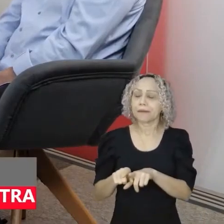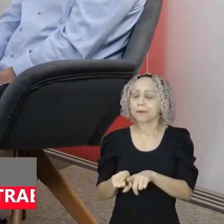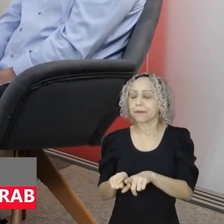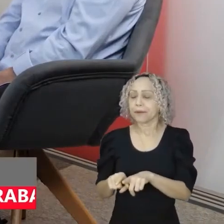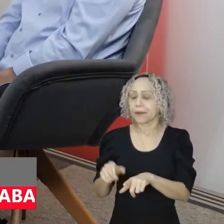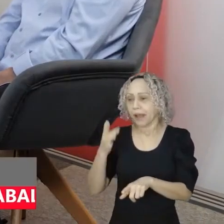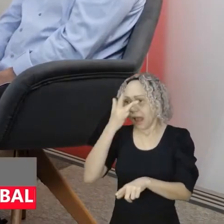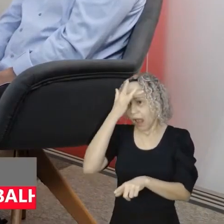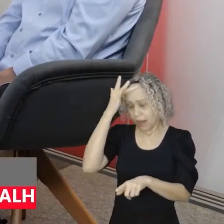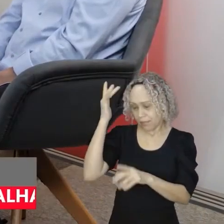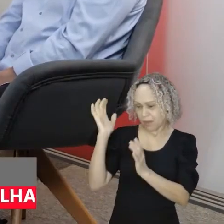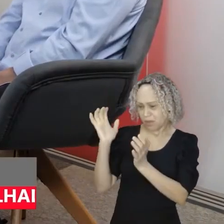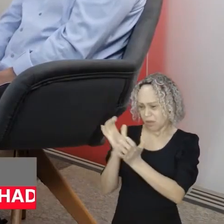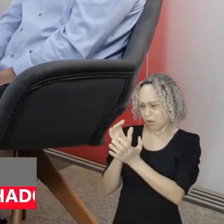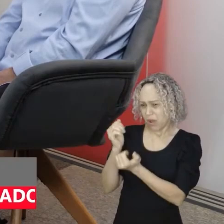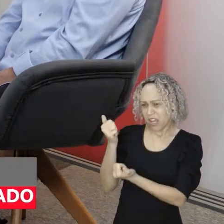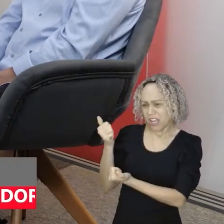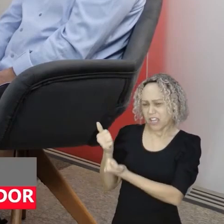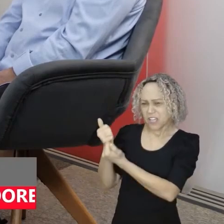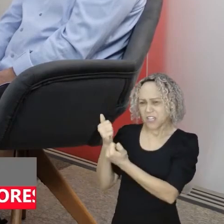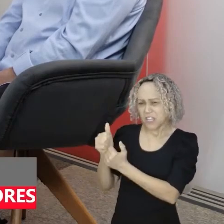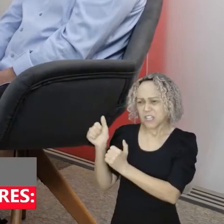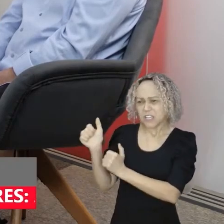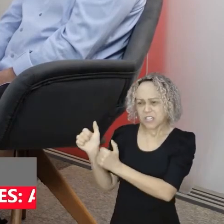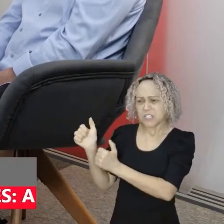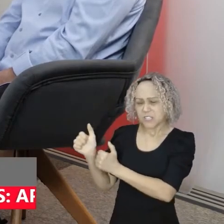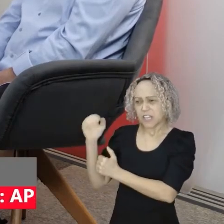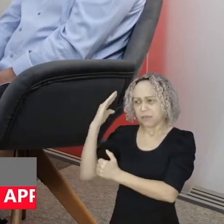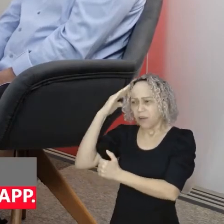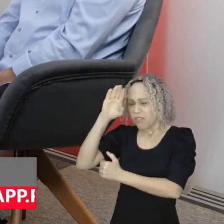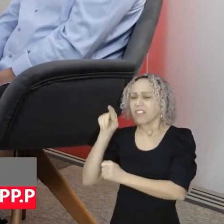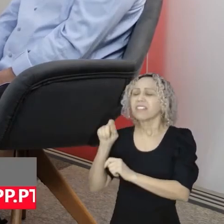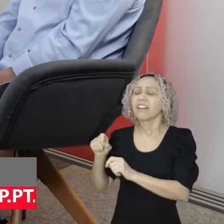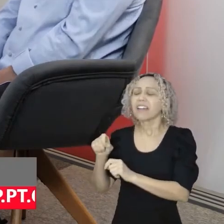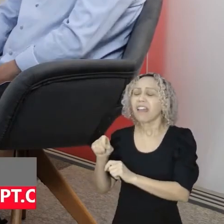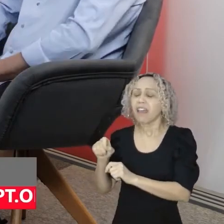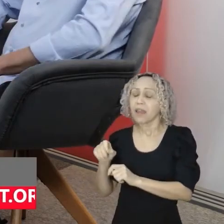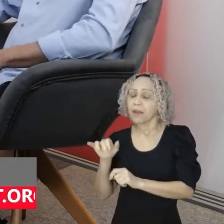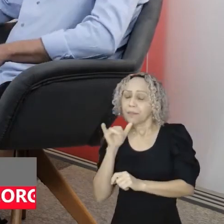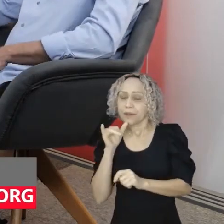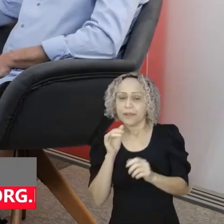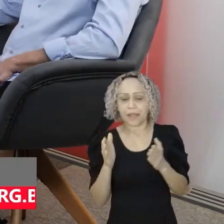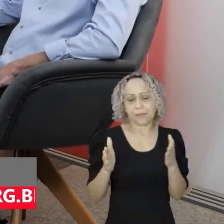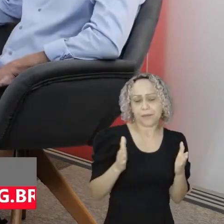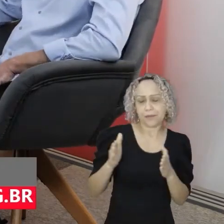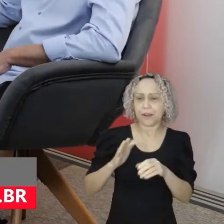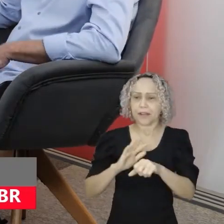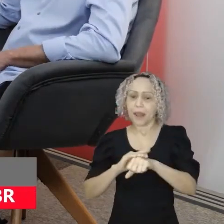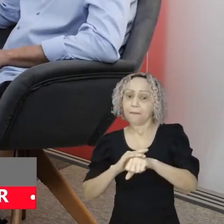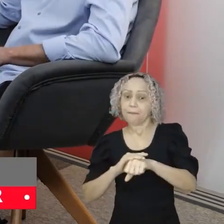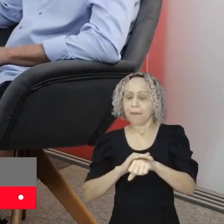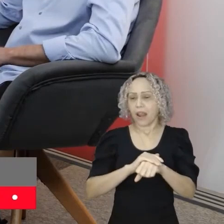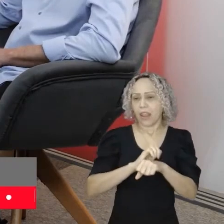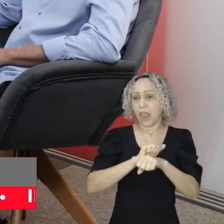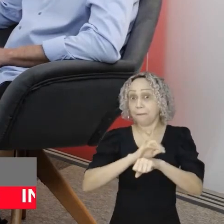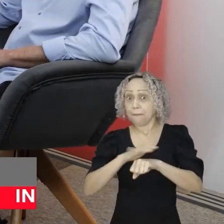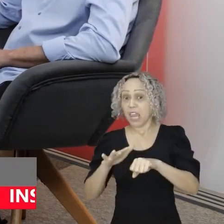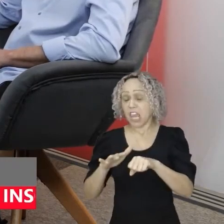criar cortinas de fumaça. Então, durante a pandemia, as pessoas morrendo, eles falavam em outros assuntos, cloroquina, coisas que não